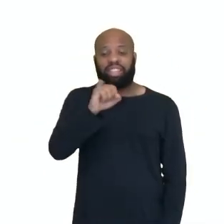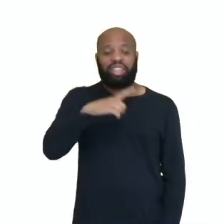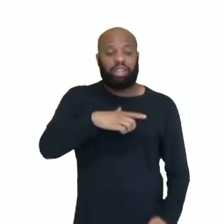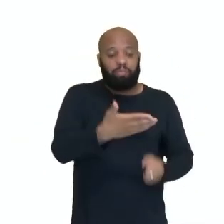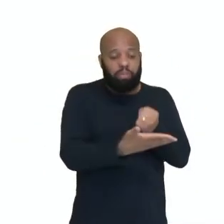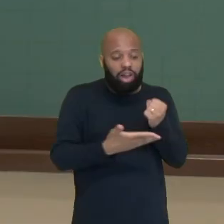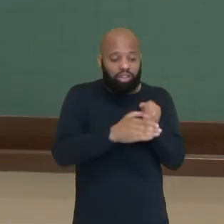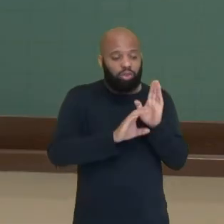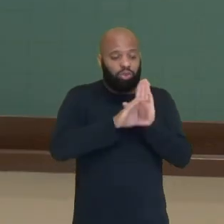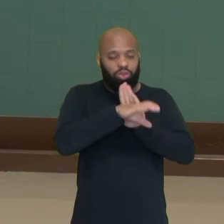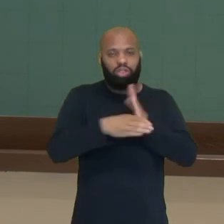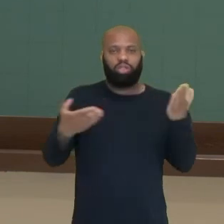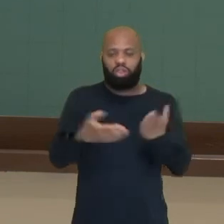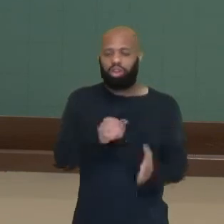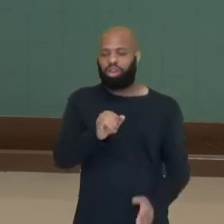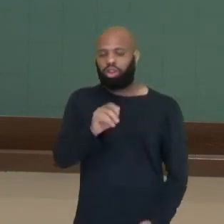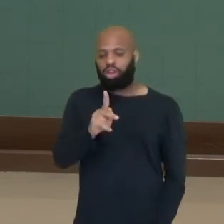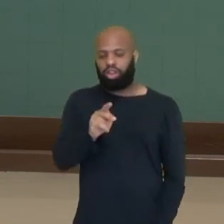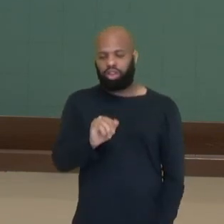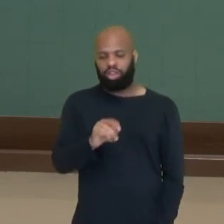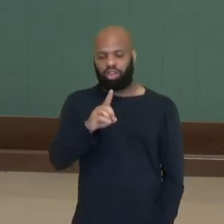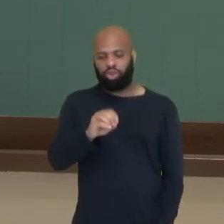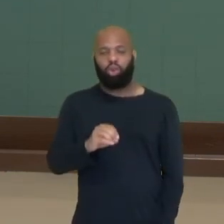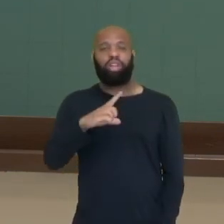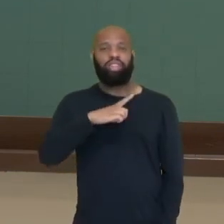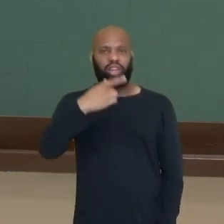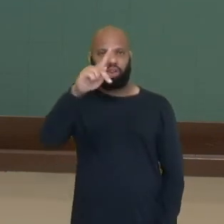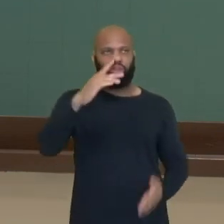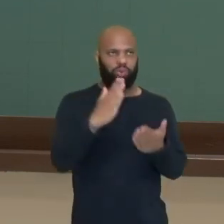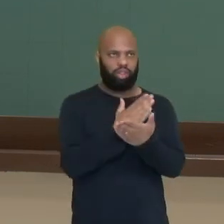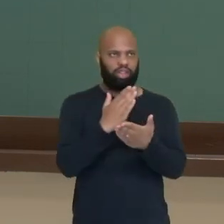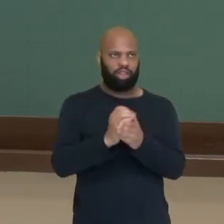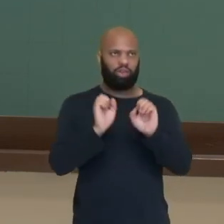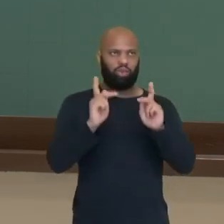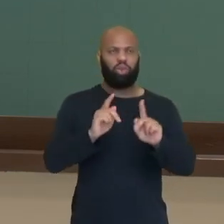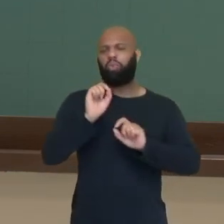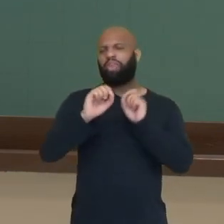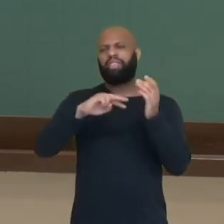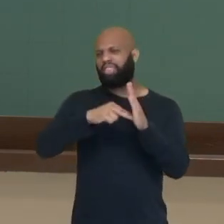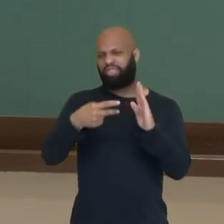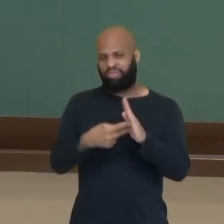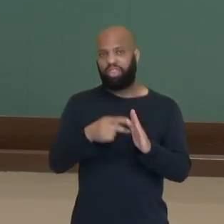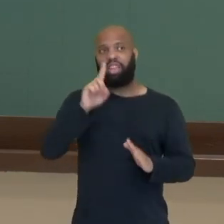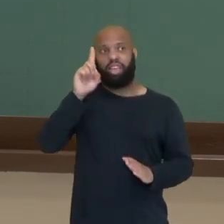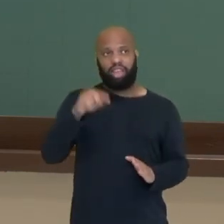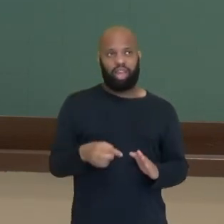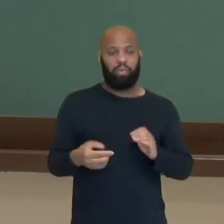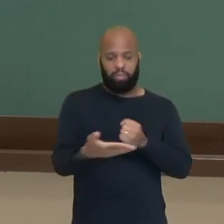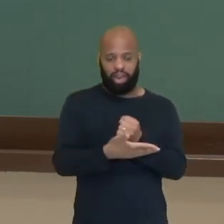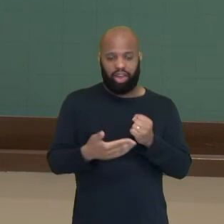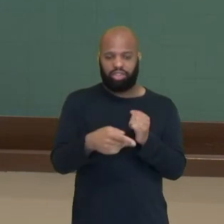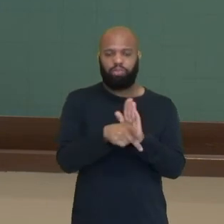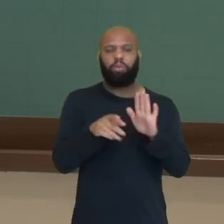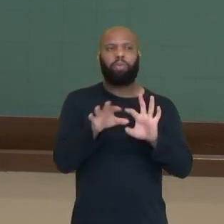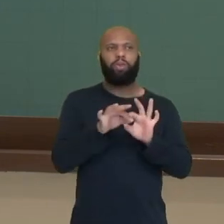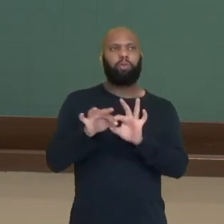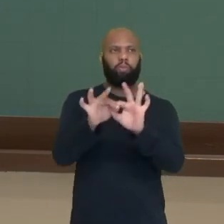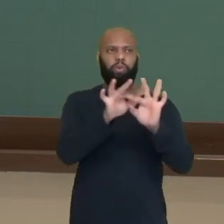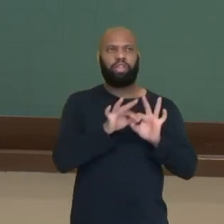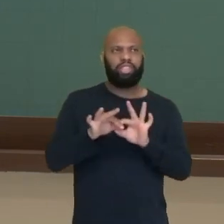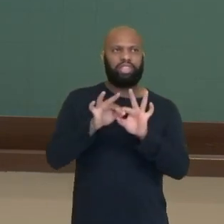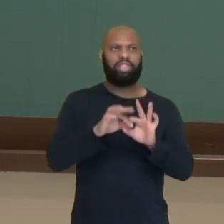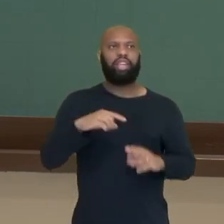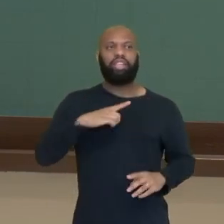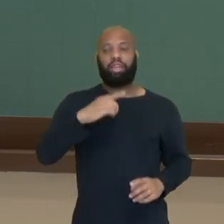esse conceito do Aikido está elaborado no caderno de vocês. Então, consiste no princípio da harmonia, seja entre